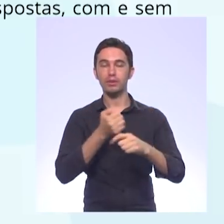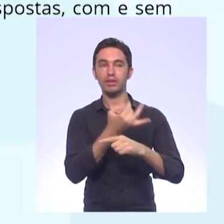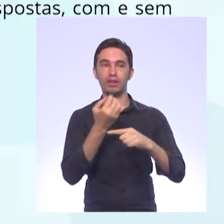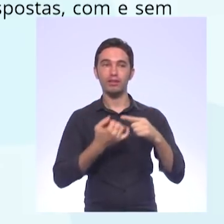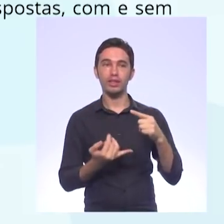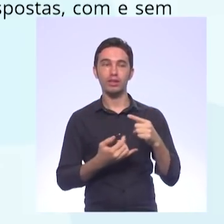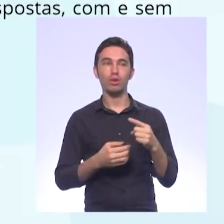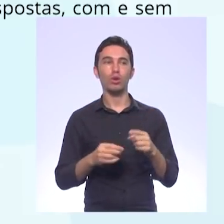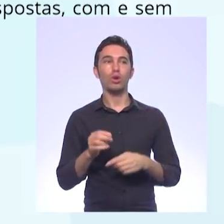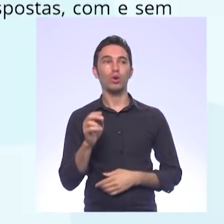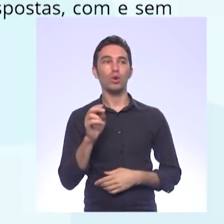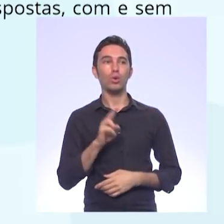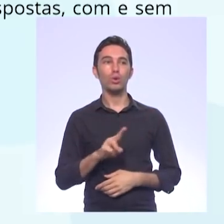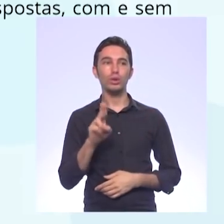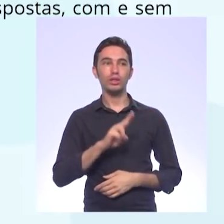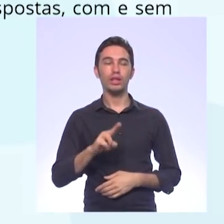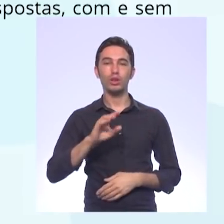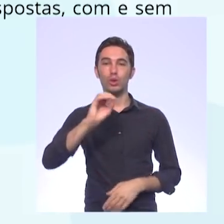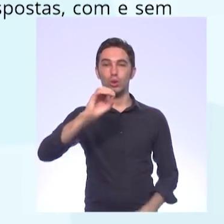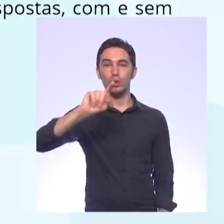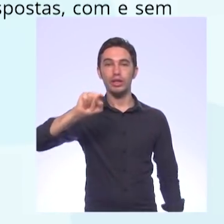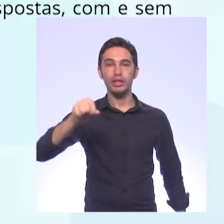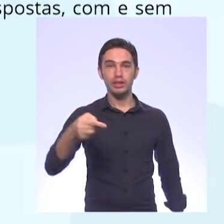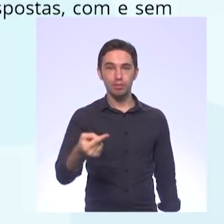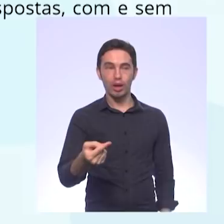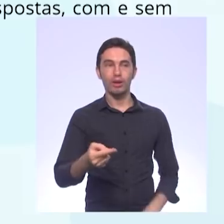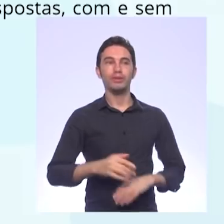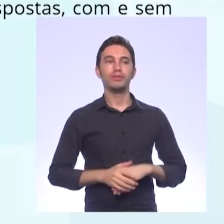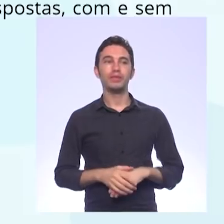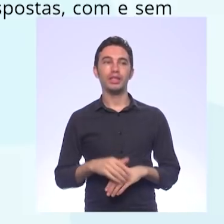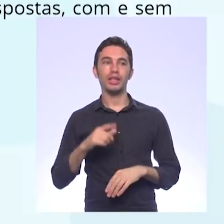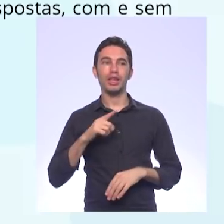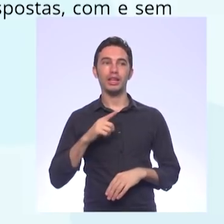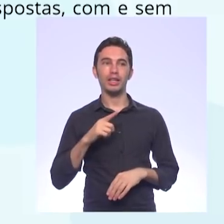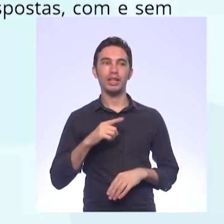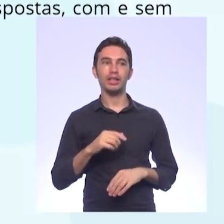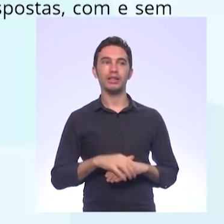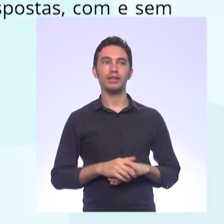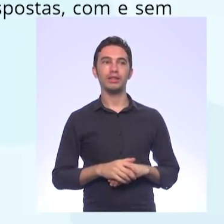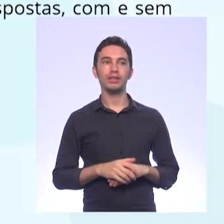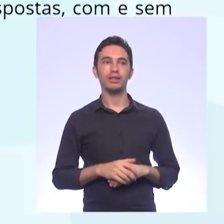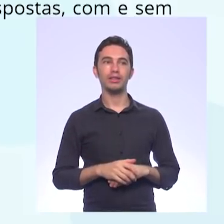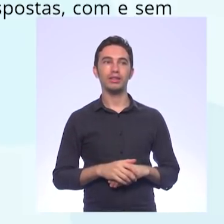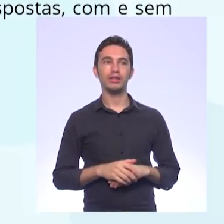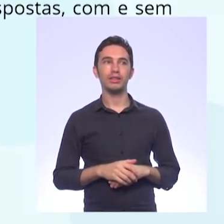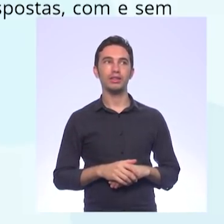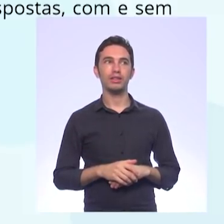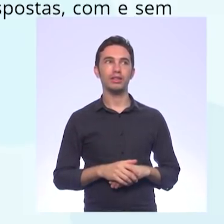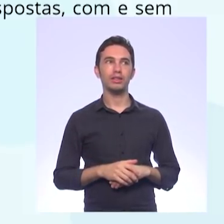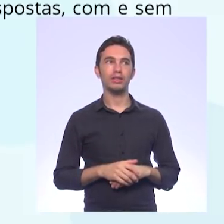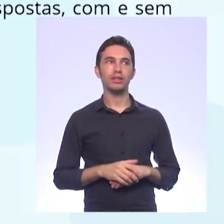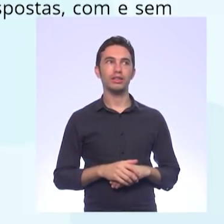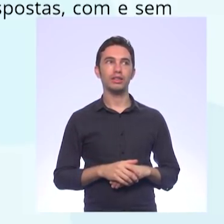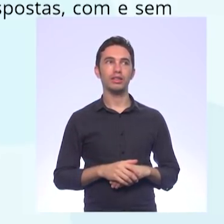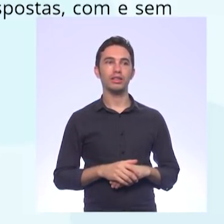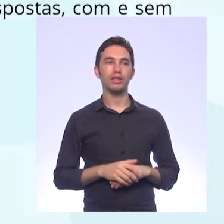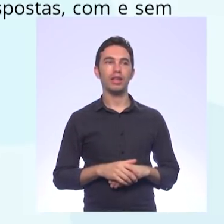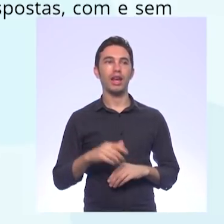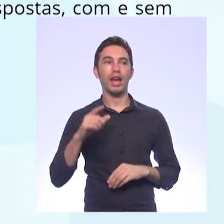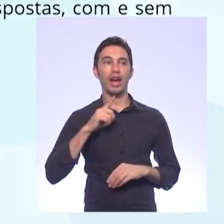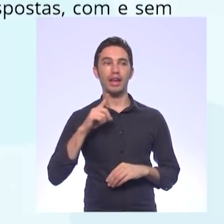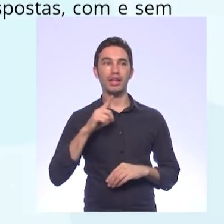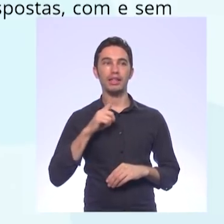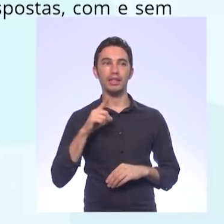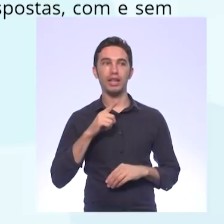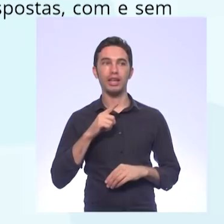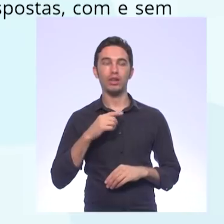decimal é aquele númerozinho com, né ele tem uma parte inteira ou problema de caneta aqui ele